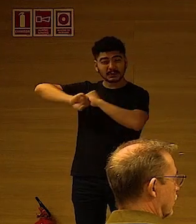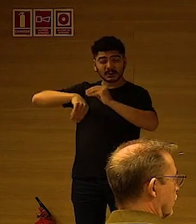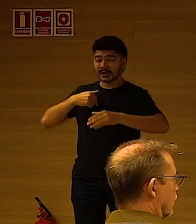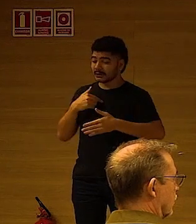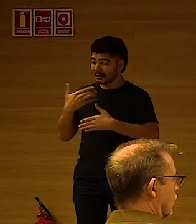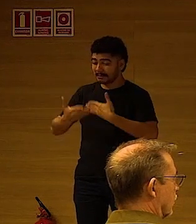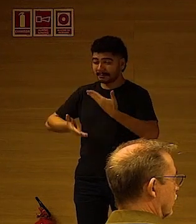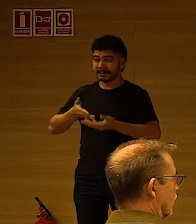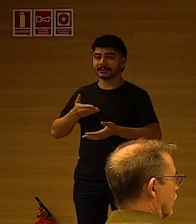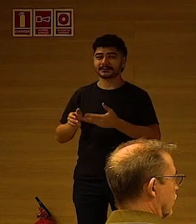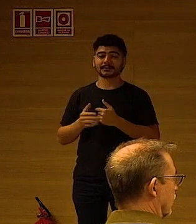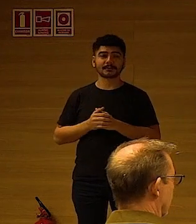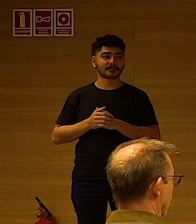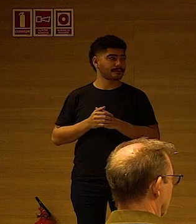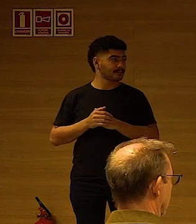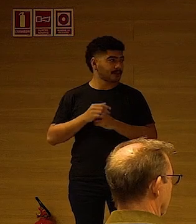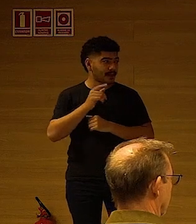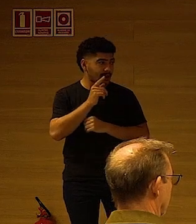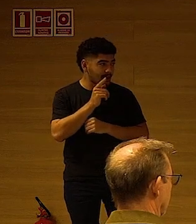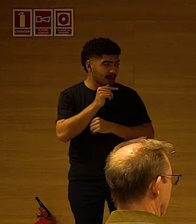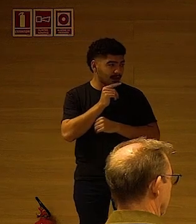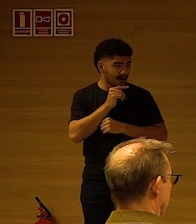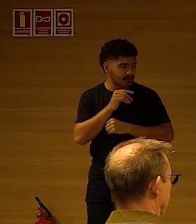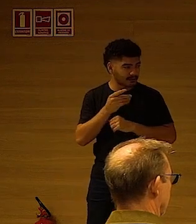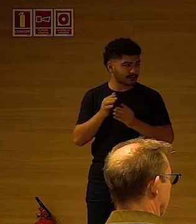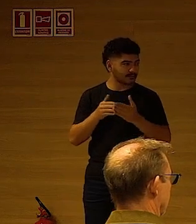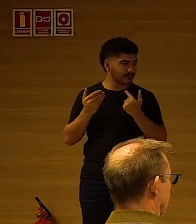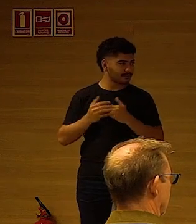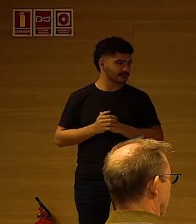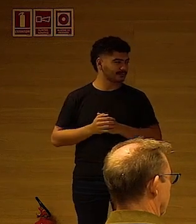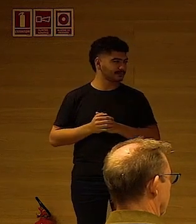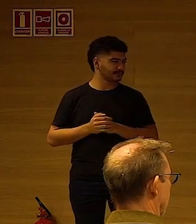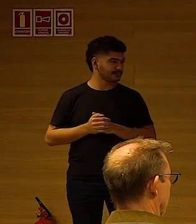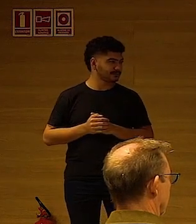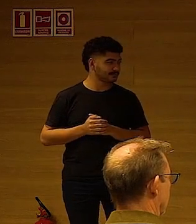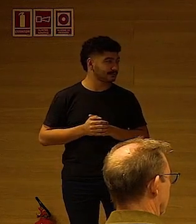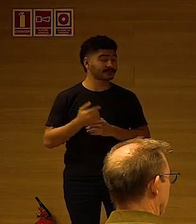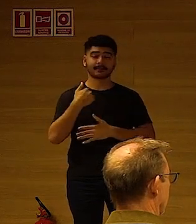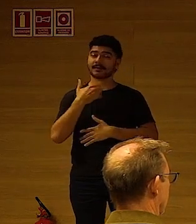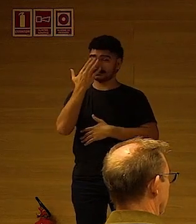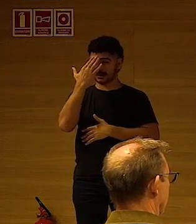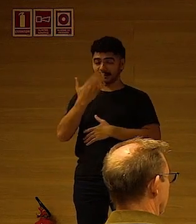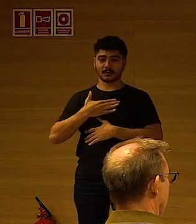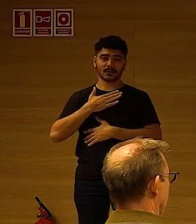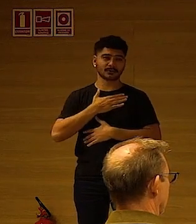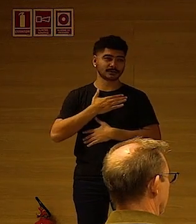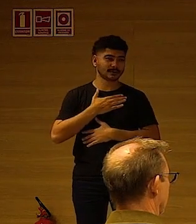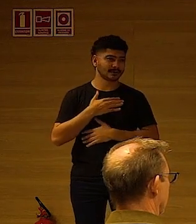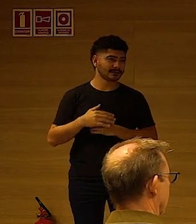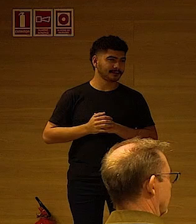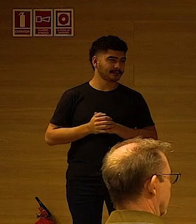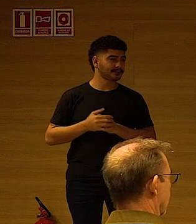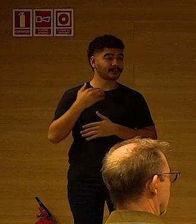virar. A água pro Minalto, que ele estava tentando abrir a garrafa. Passa aqui. Obrigado. Aí, Eu gostaria de tá